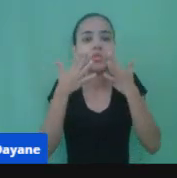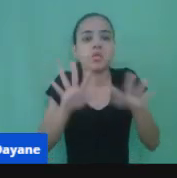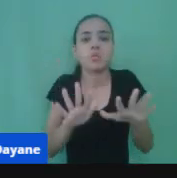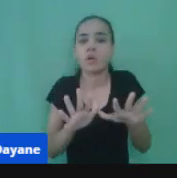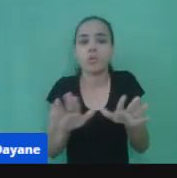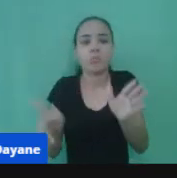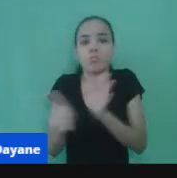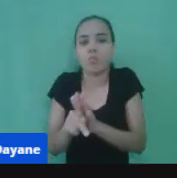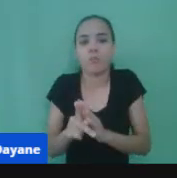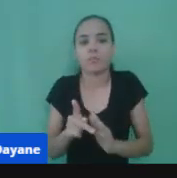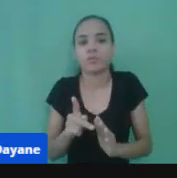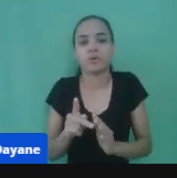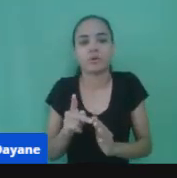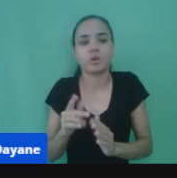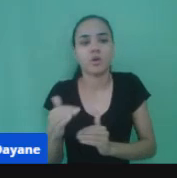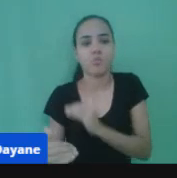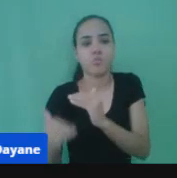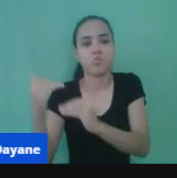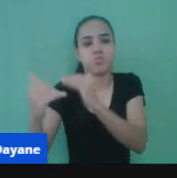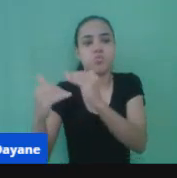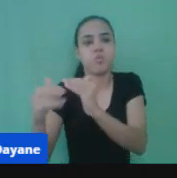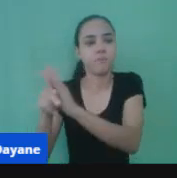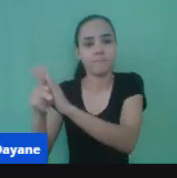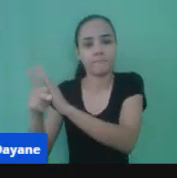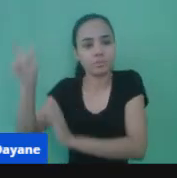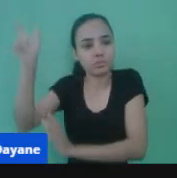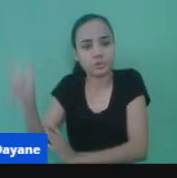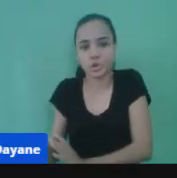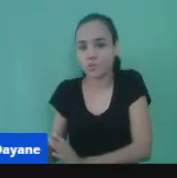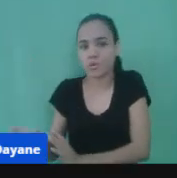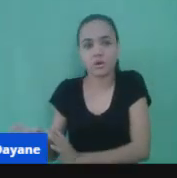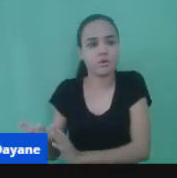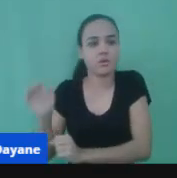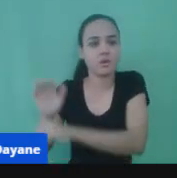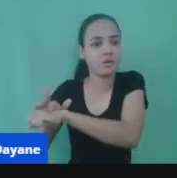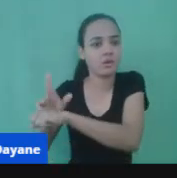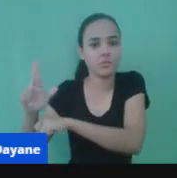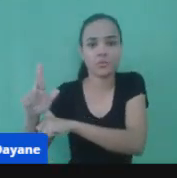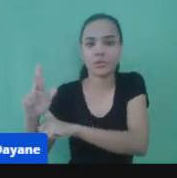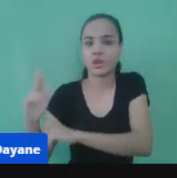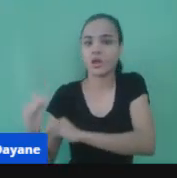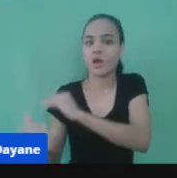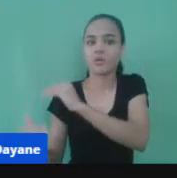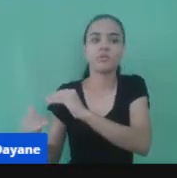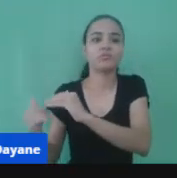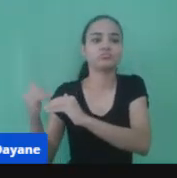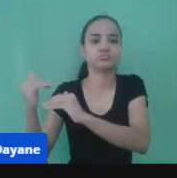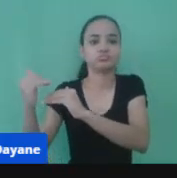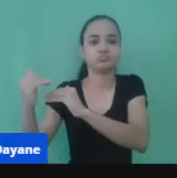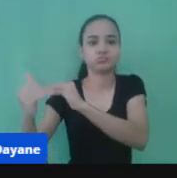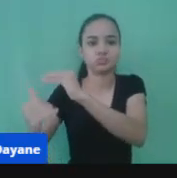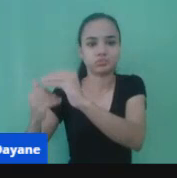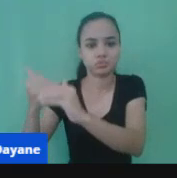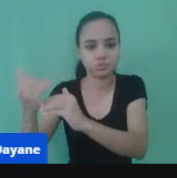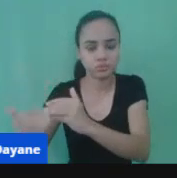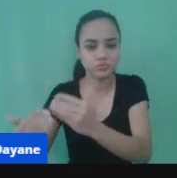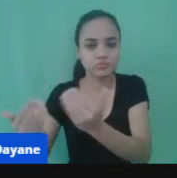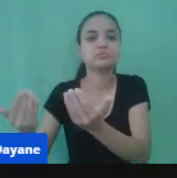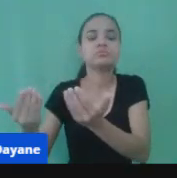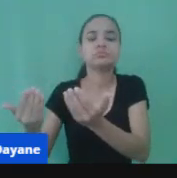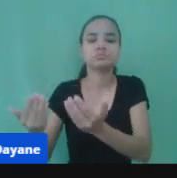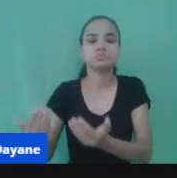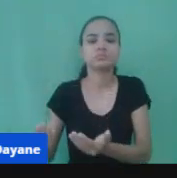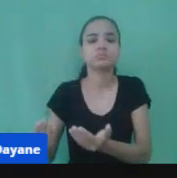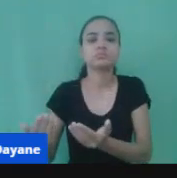construiu esse planeta dessa forma, que vem degradando tanto, né? Então, aí, é lógico